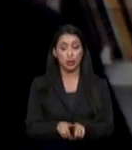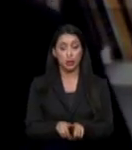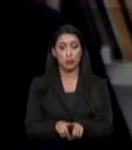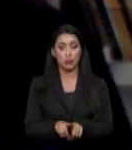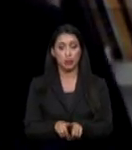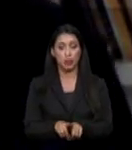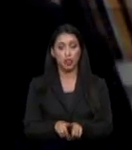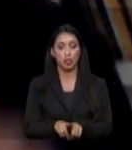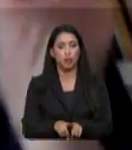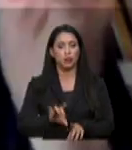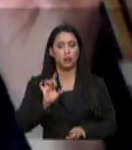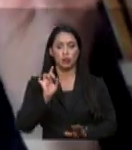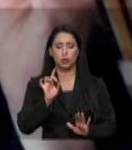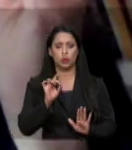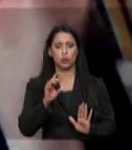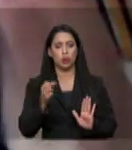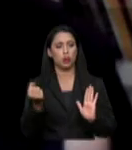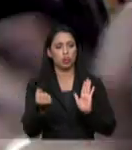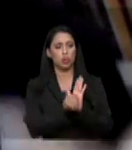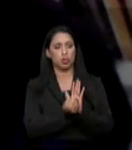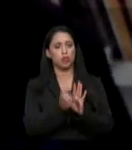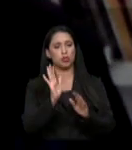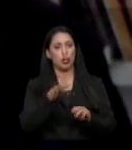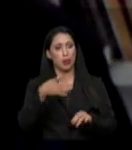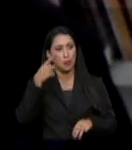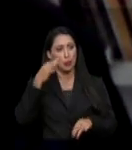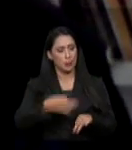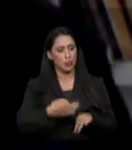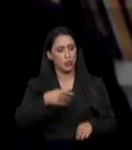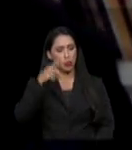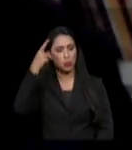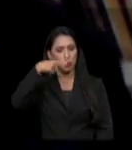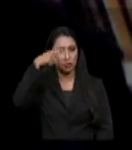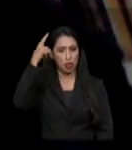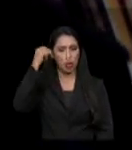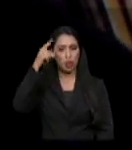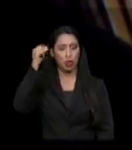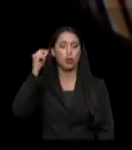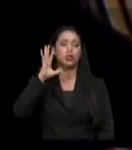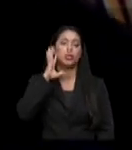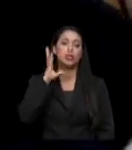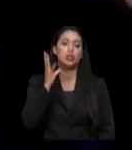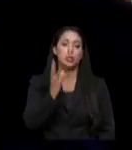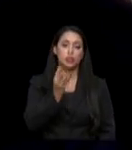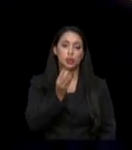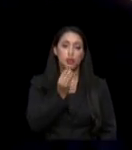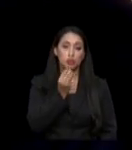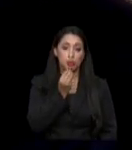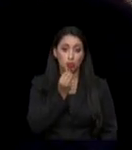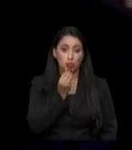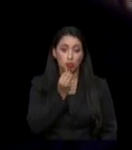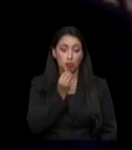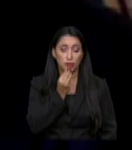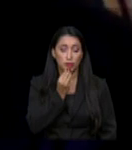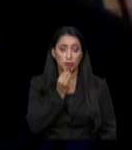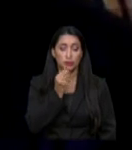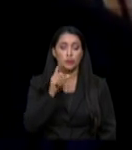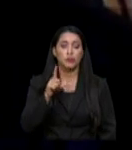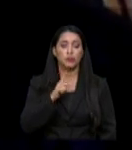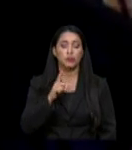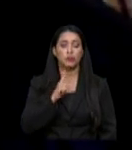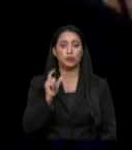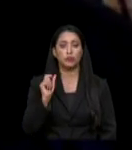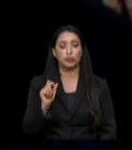passo só o registo já feito e agora pelo Ministro e um